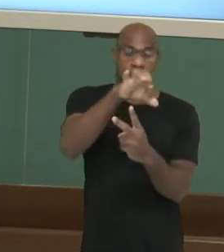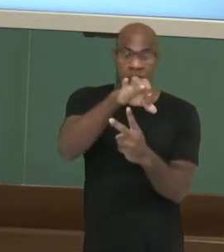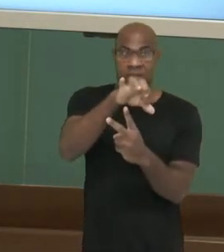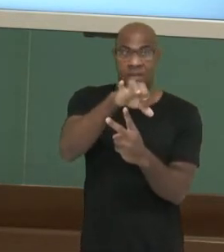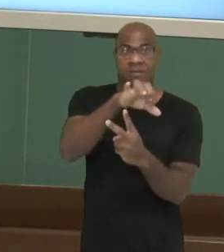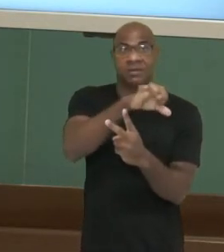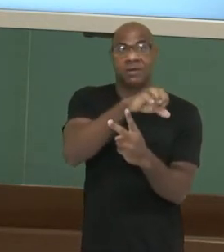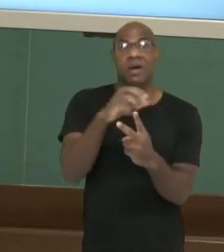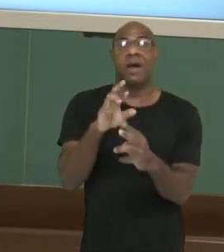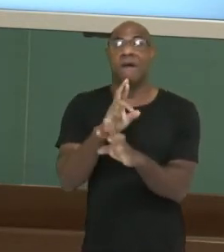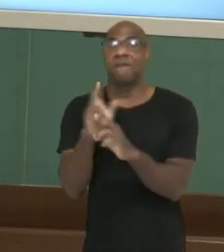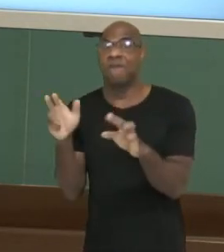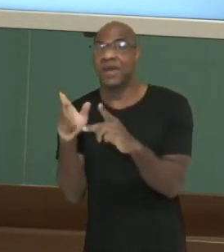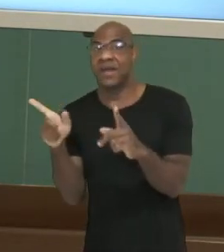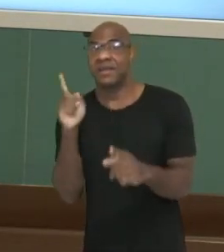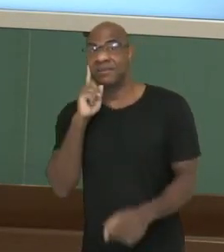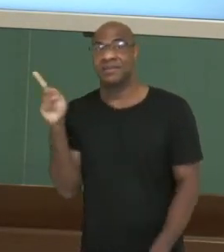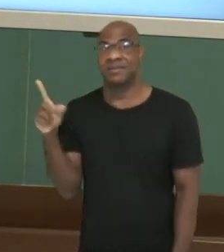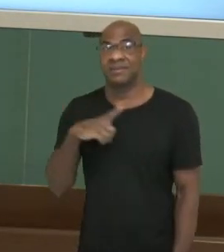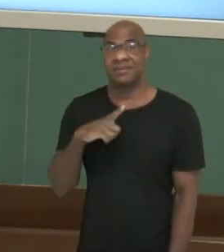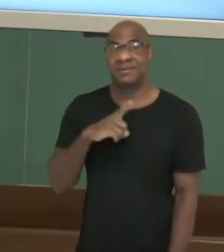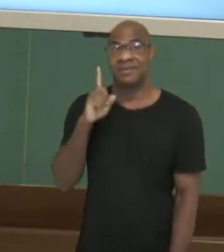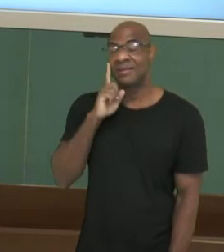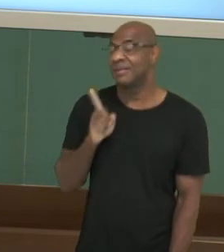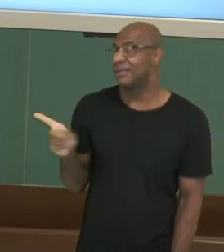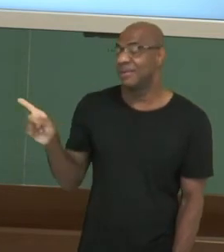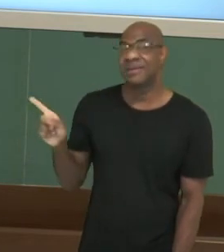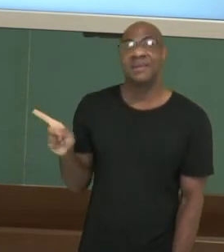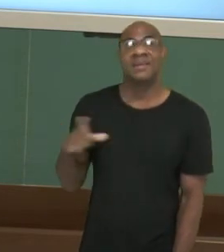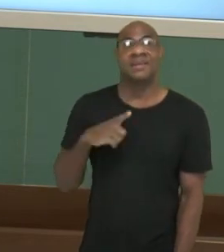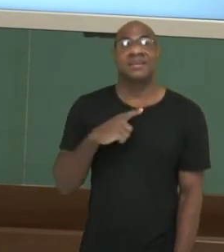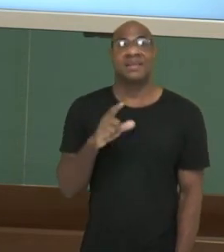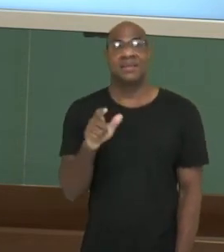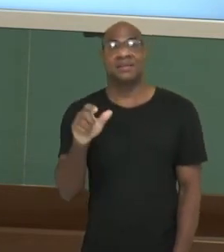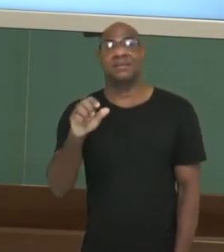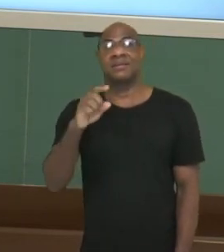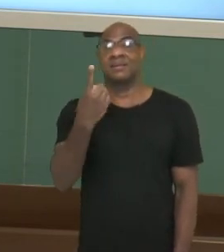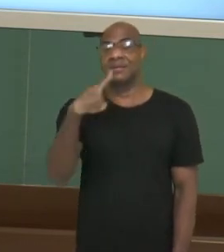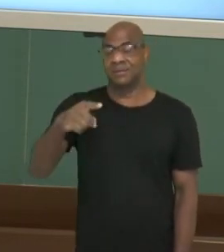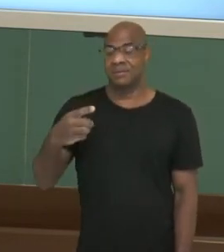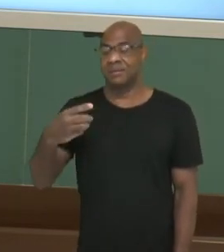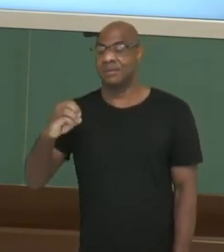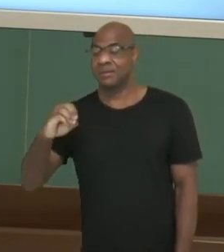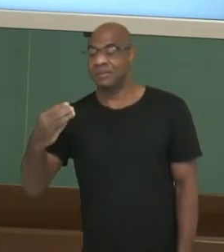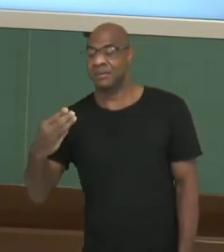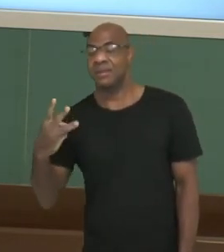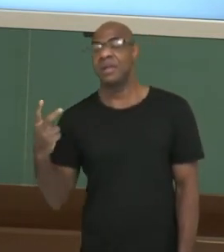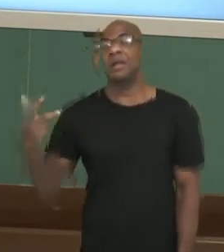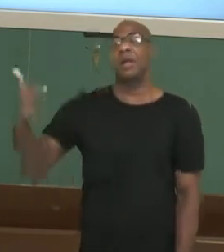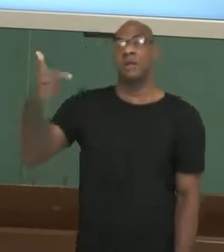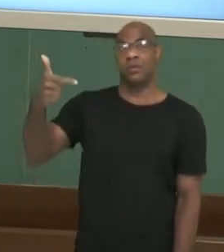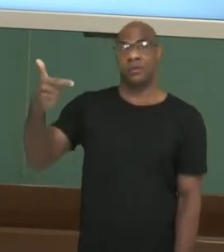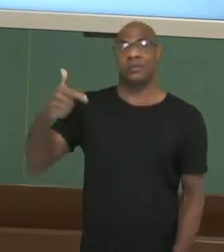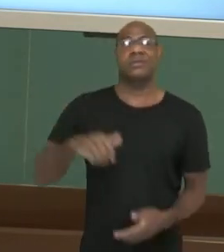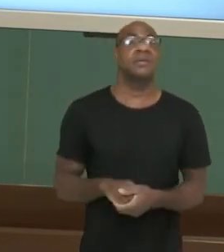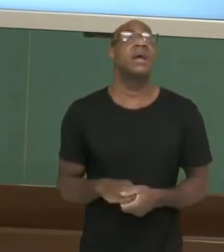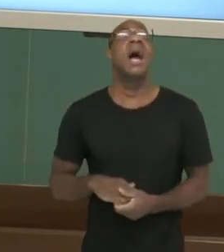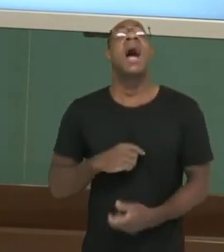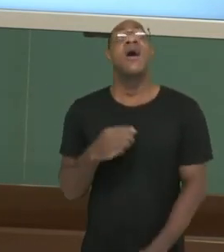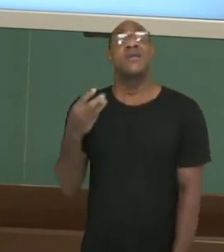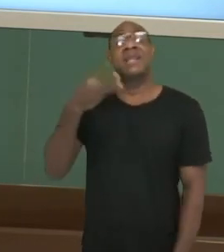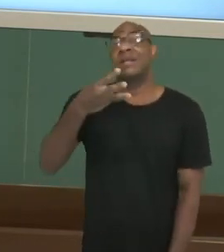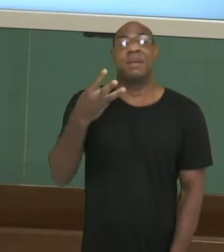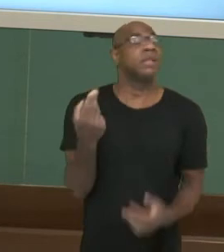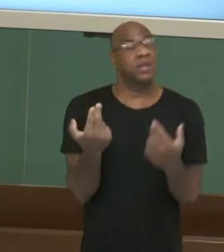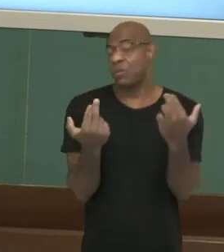é diferente, ó. Tem esse expoente 2 ali. E a mesma coisa acontece no terceiro mês, ó. Eu